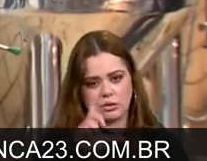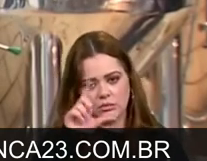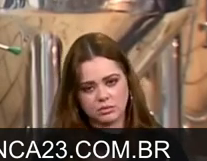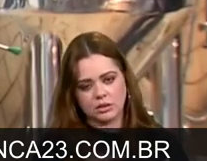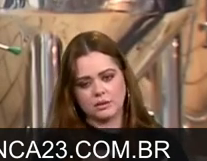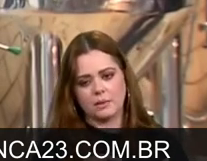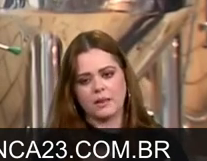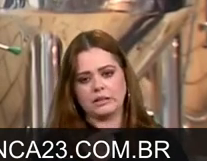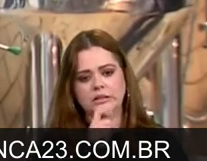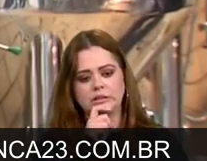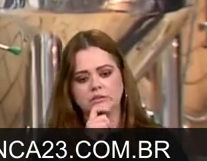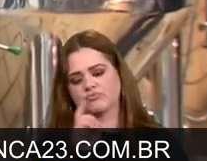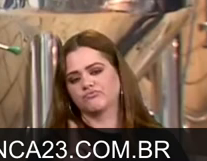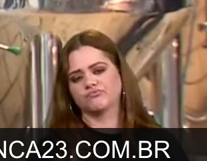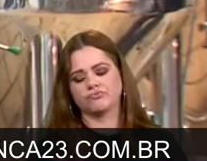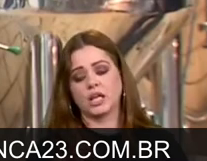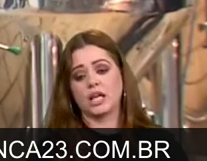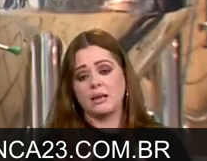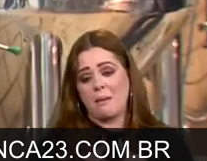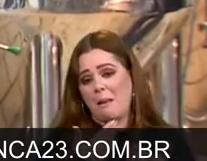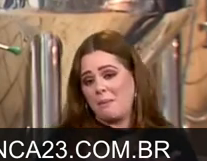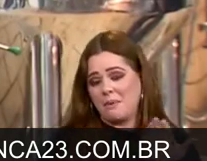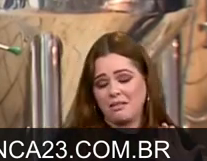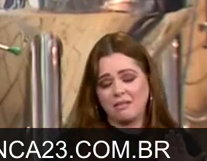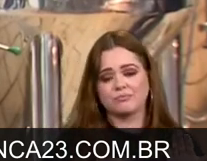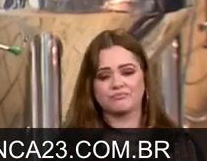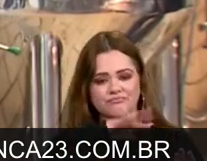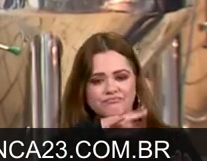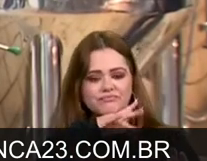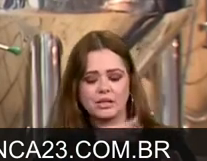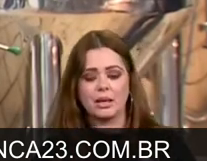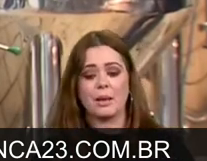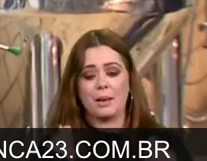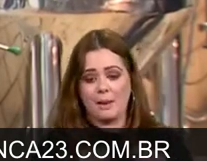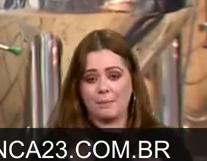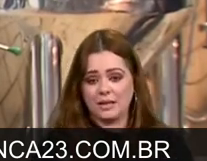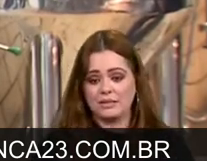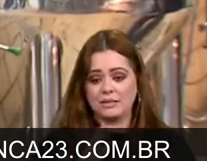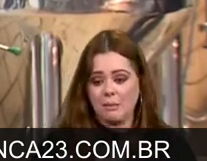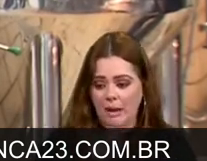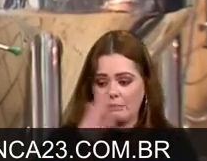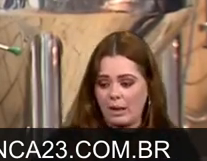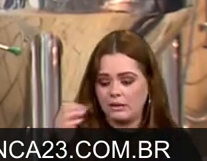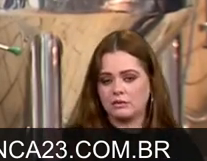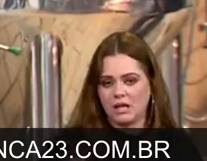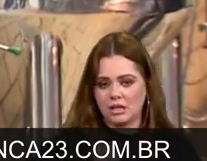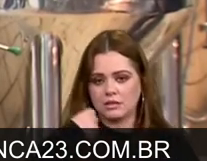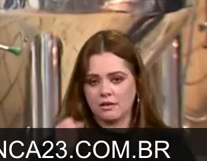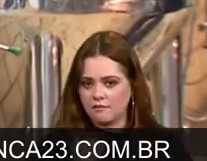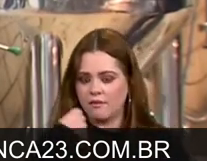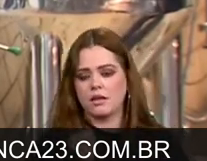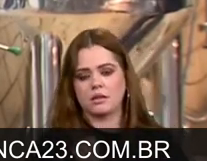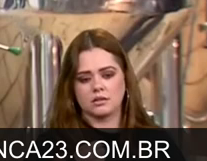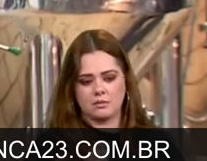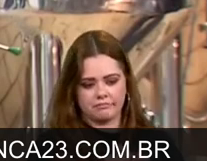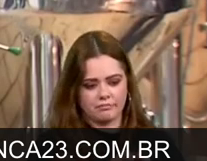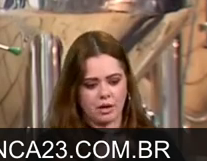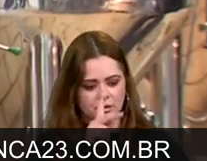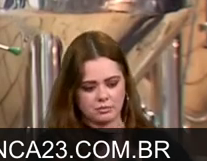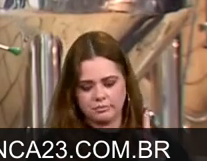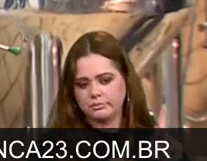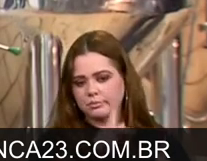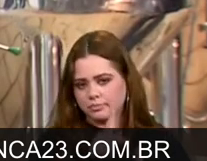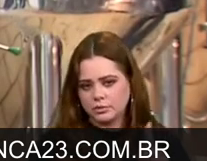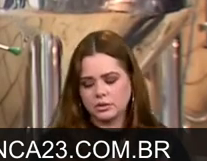diminuição da demografia, de você ter mais cervejarias para cada vez menos gente, né, de você ter mais cervejarias